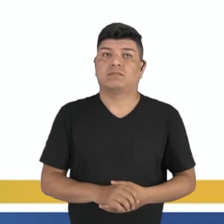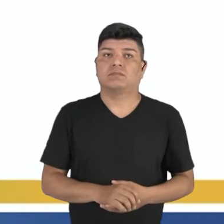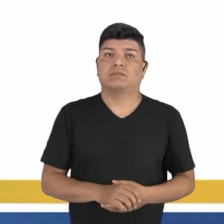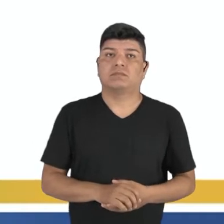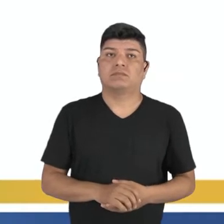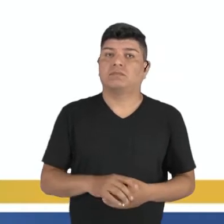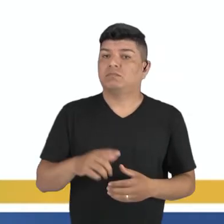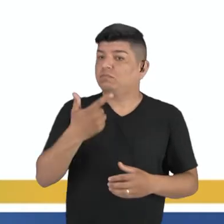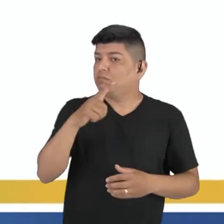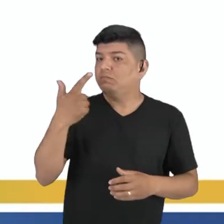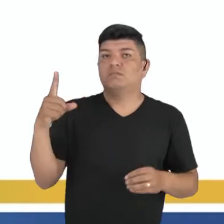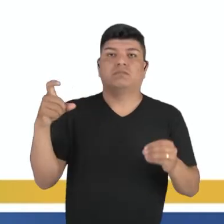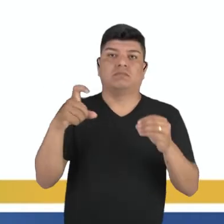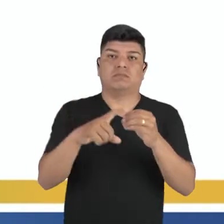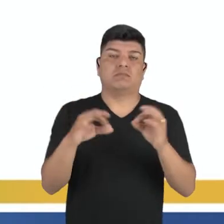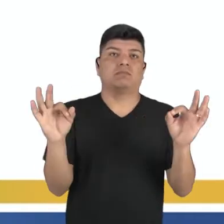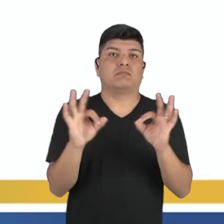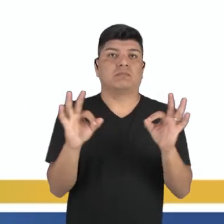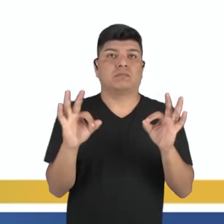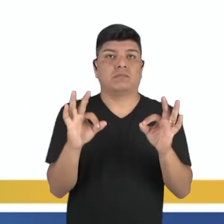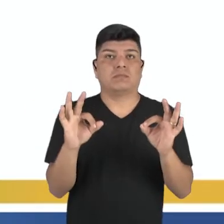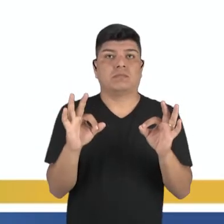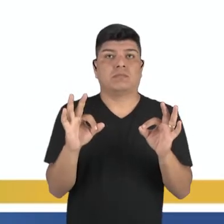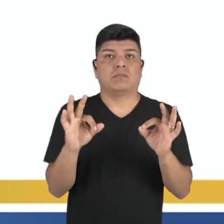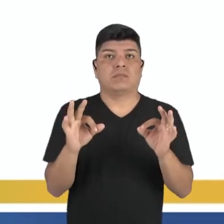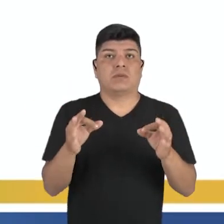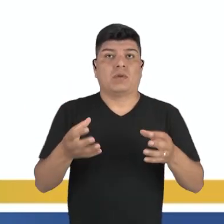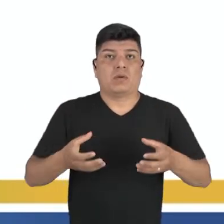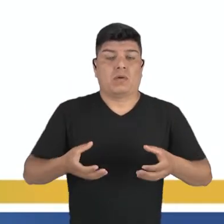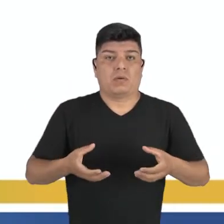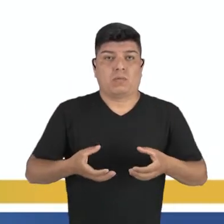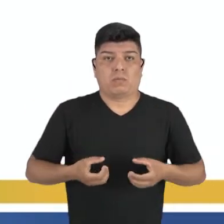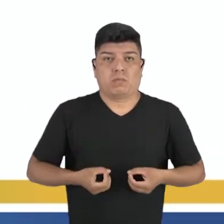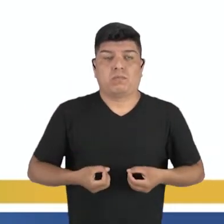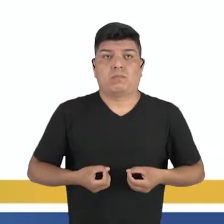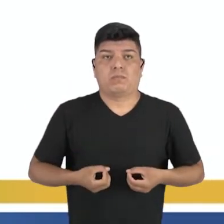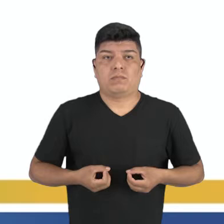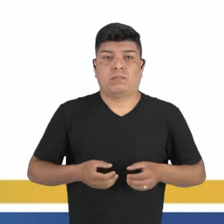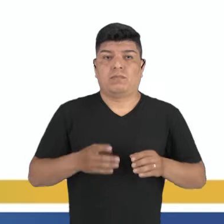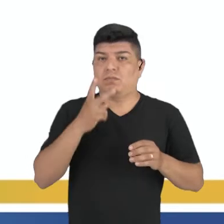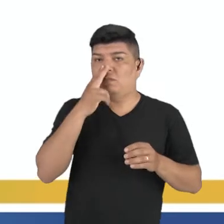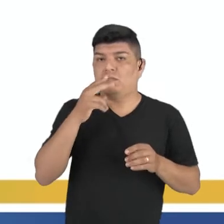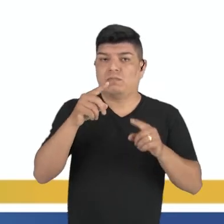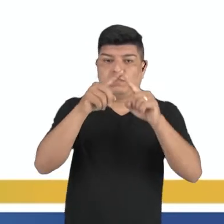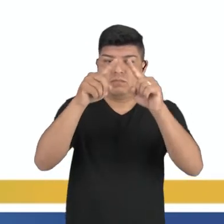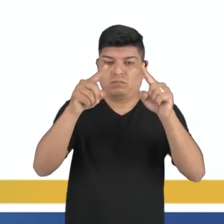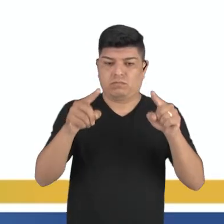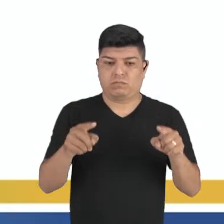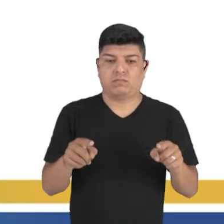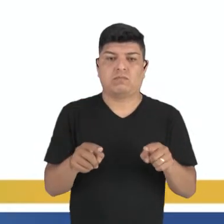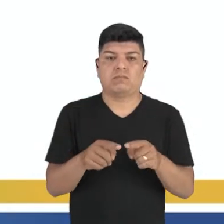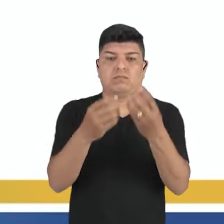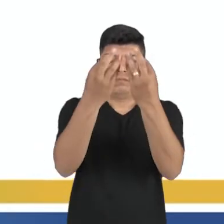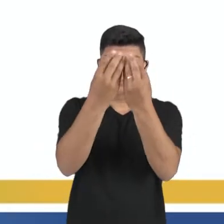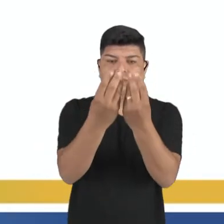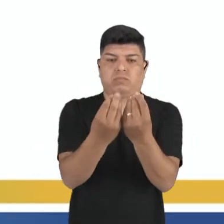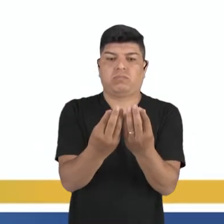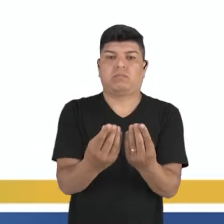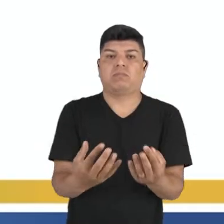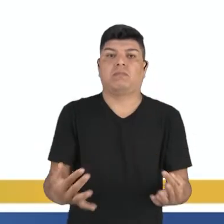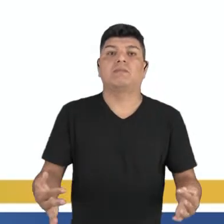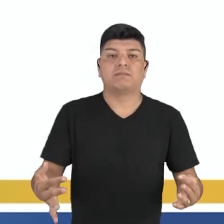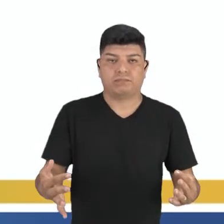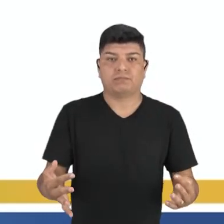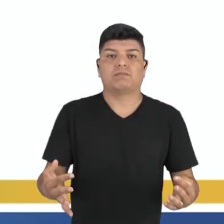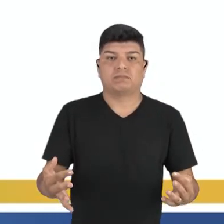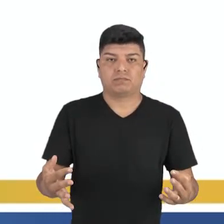a fecundação, né, os vasos, né, das paredes eles vão se desfazendo,